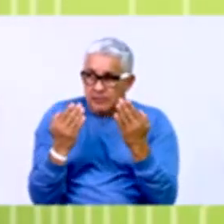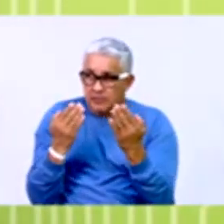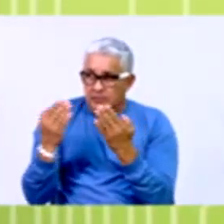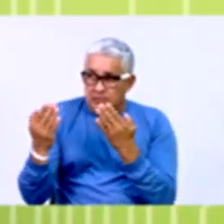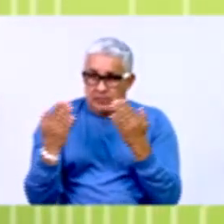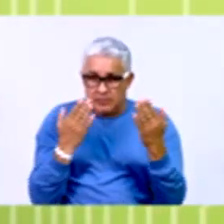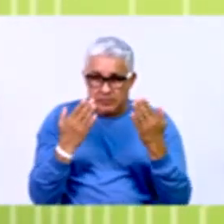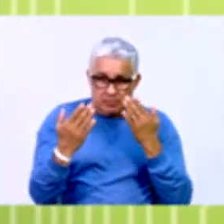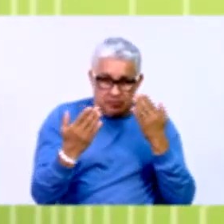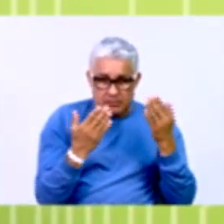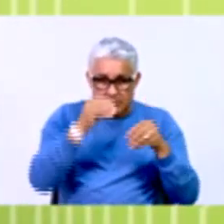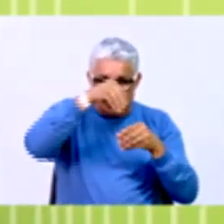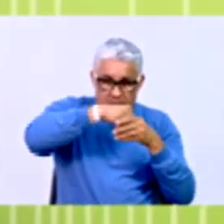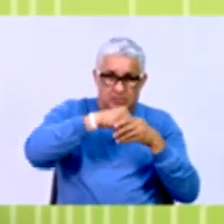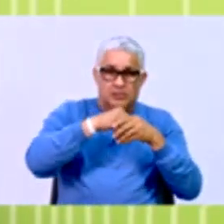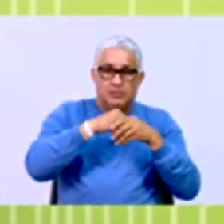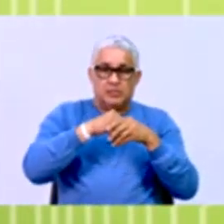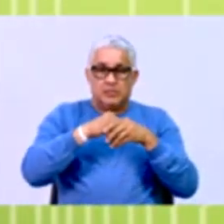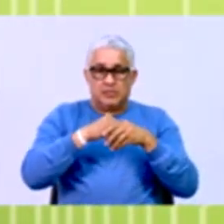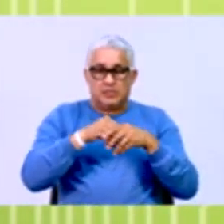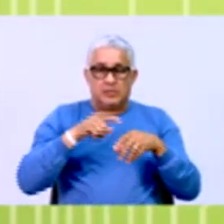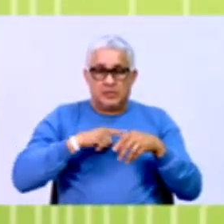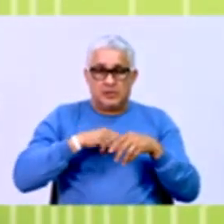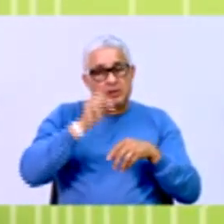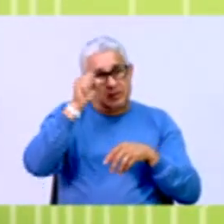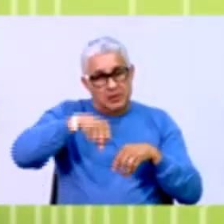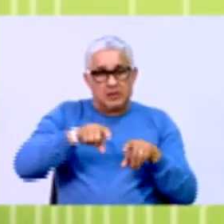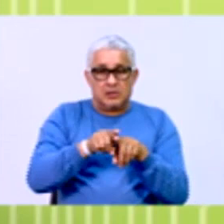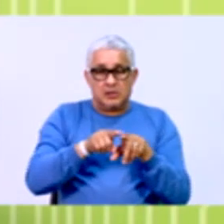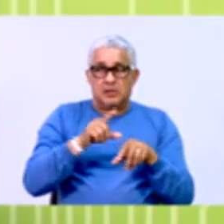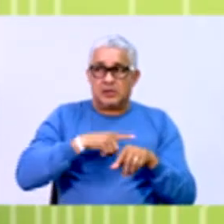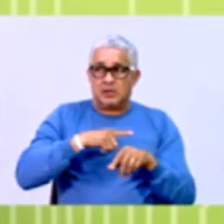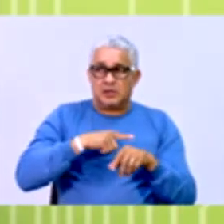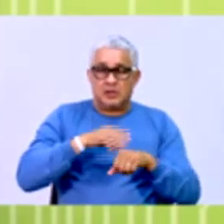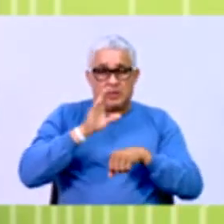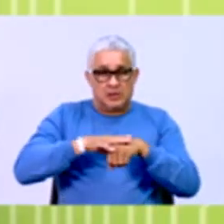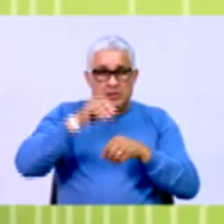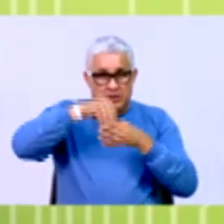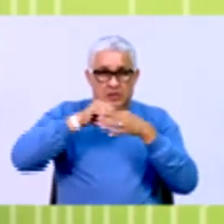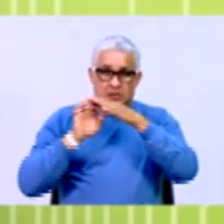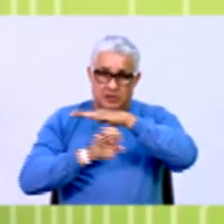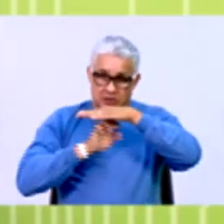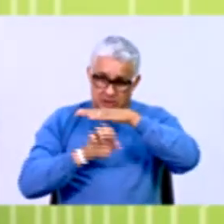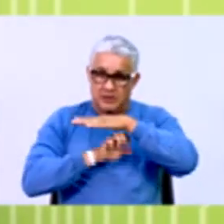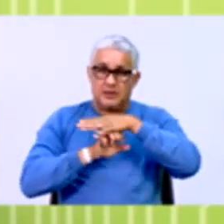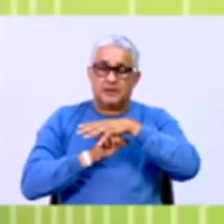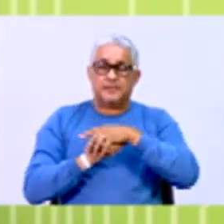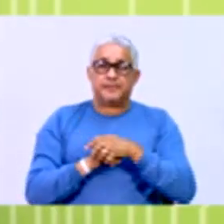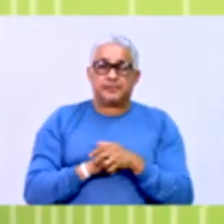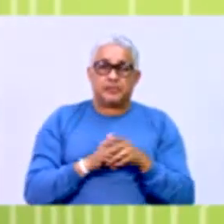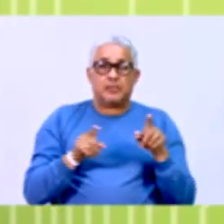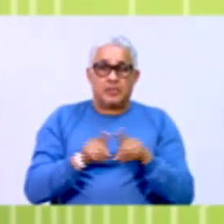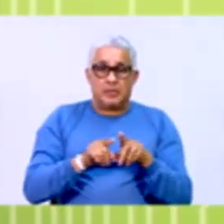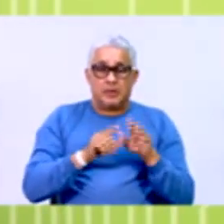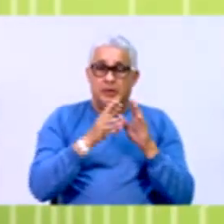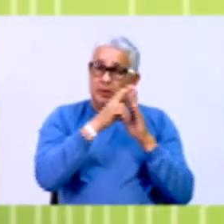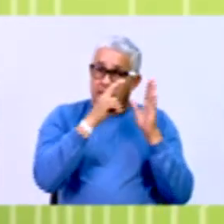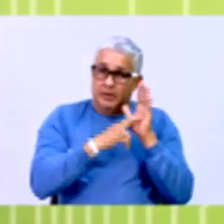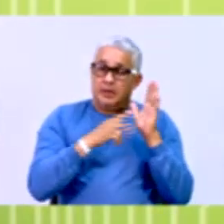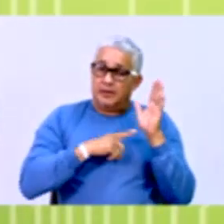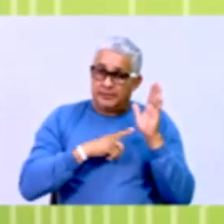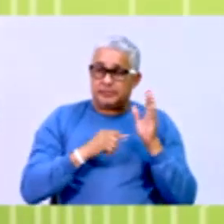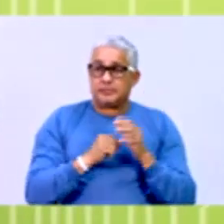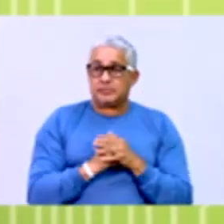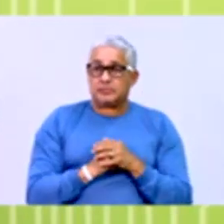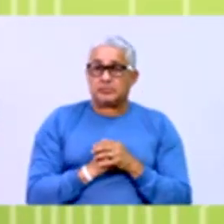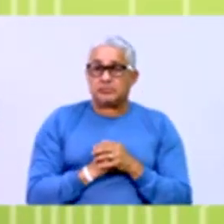de correspondência entre as afirmações, quer dizer, aquilo que está sendo praticado dentro da empresa, e os critérios que estão